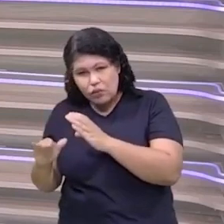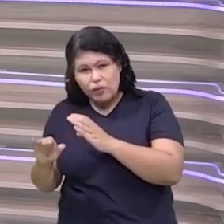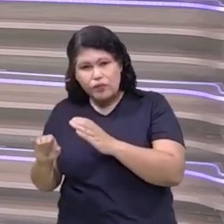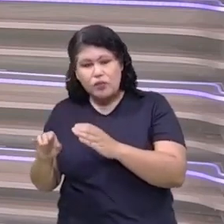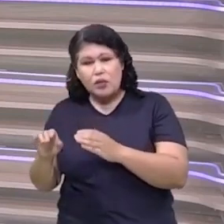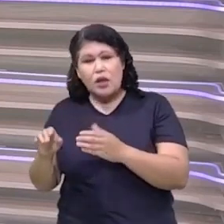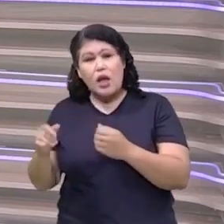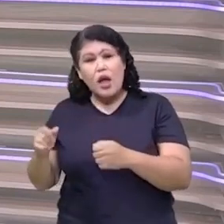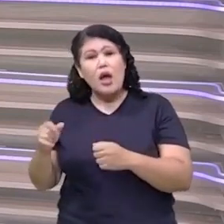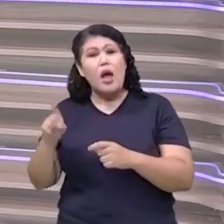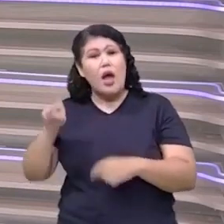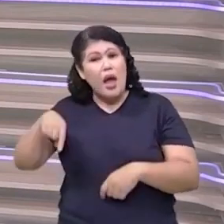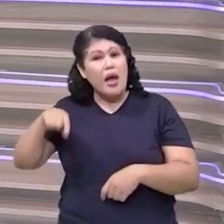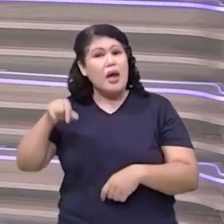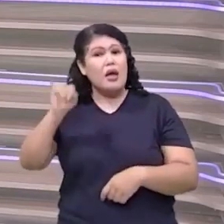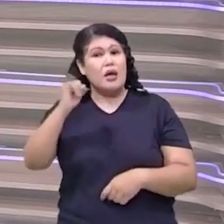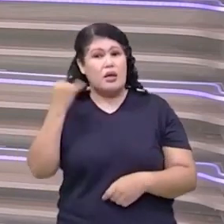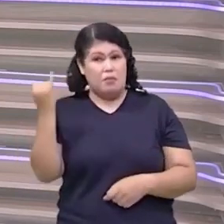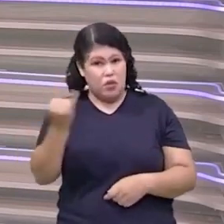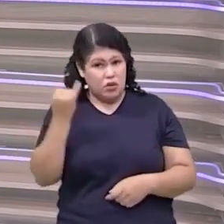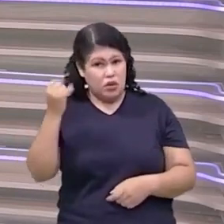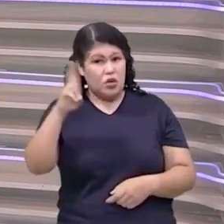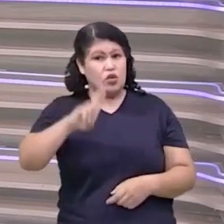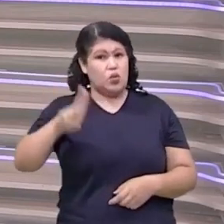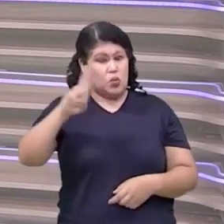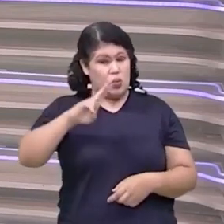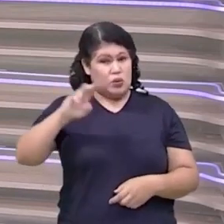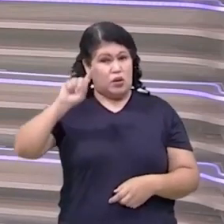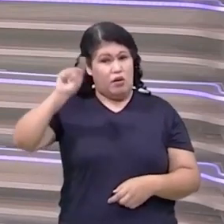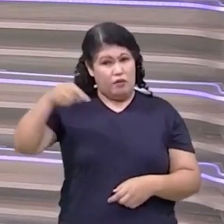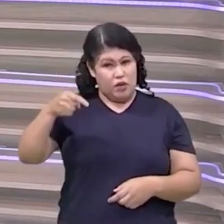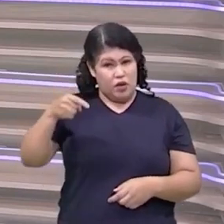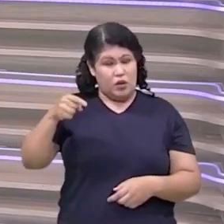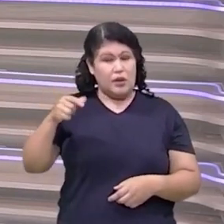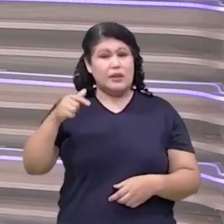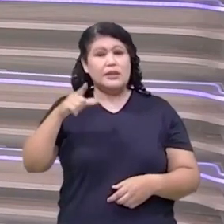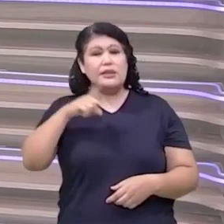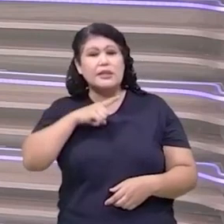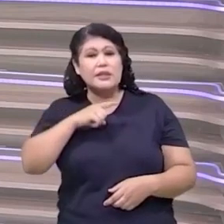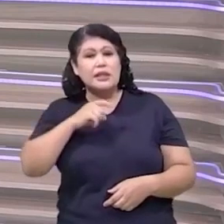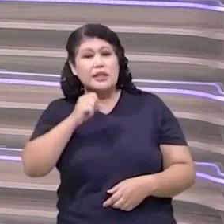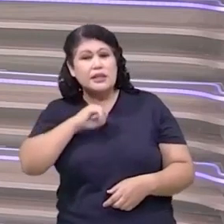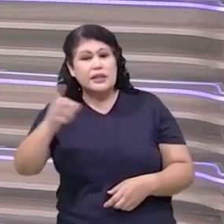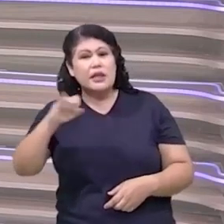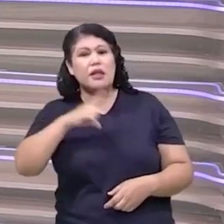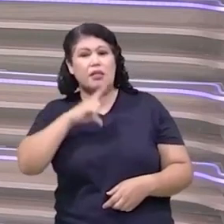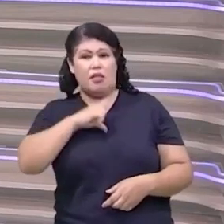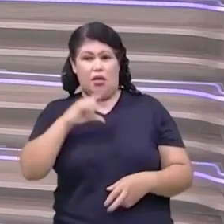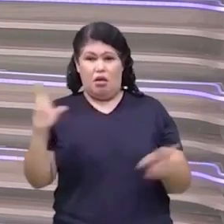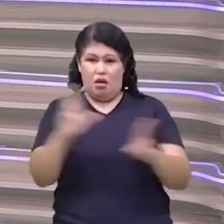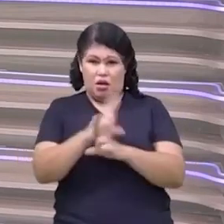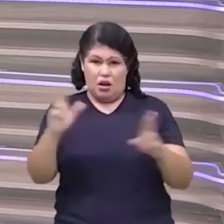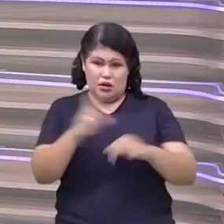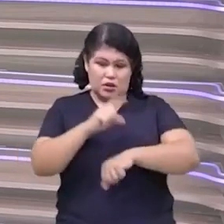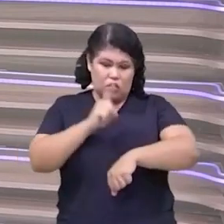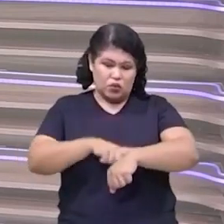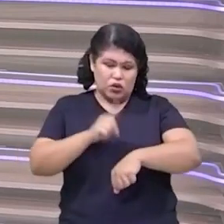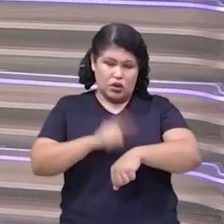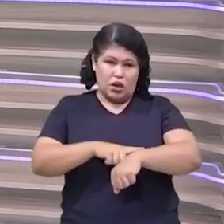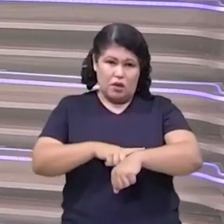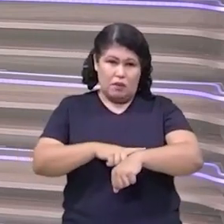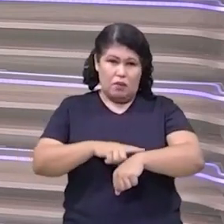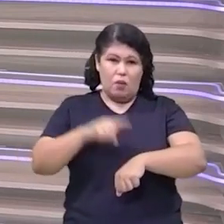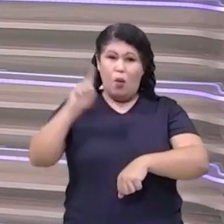Se eu vou usar essa relação de tempo, essa circunstância de tempo, eu vou lembrar